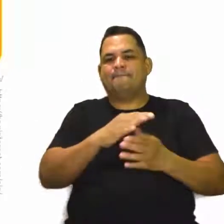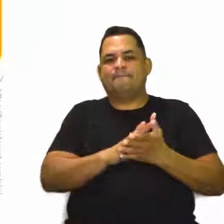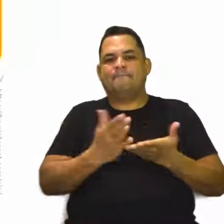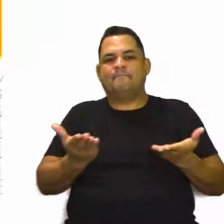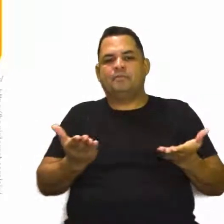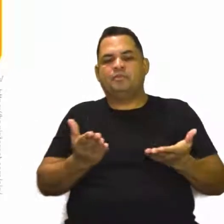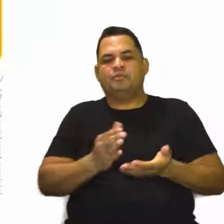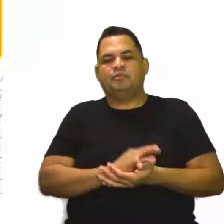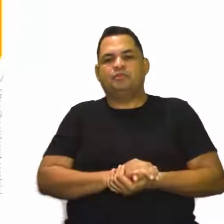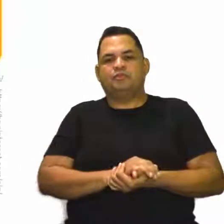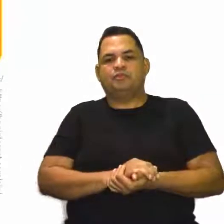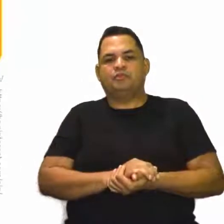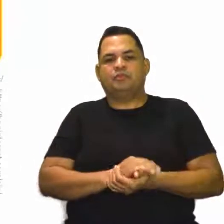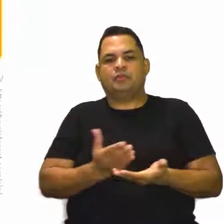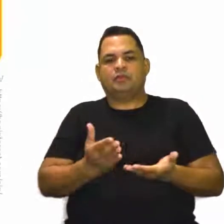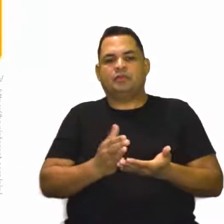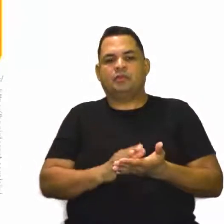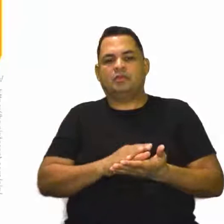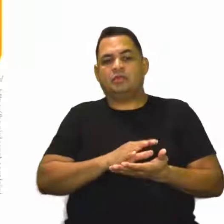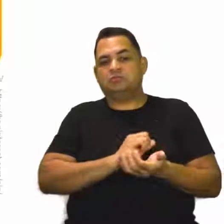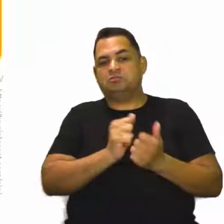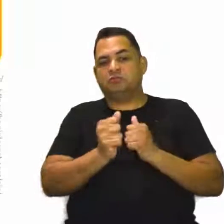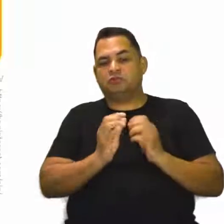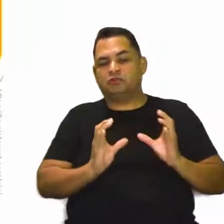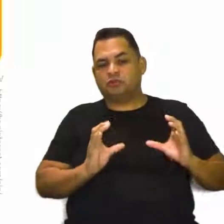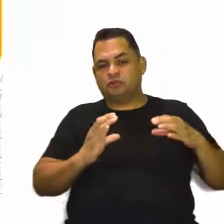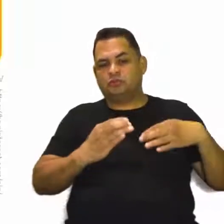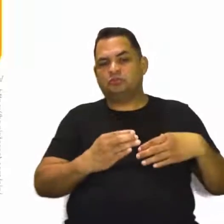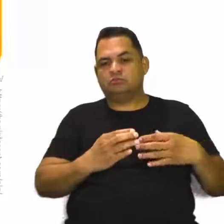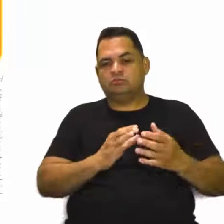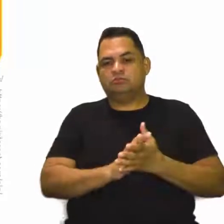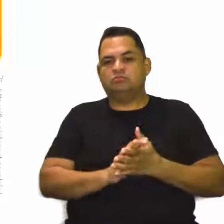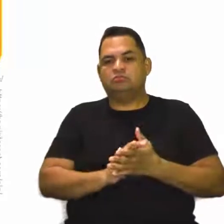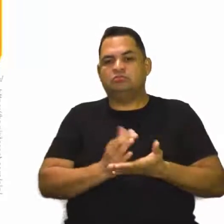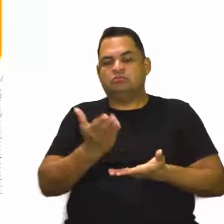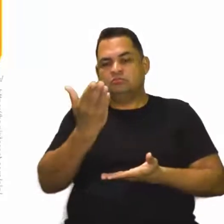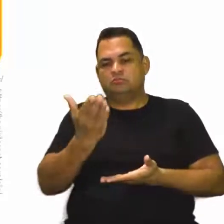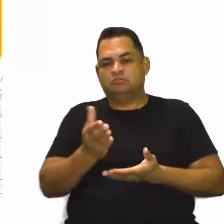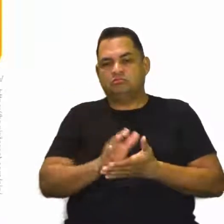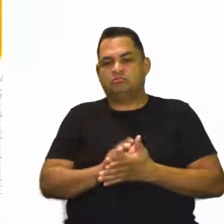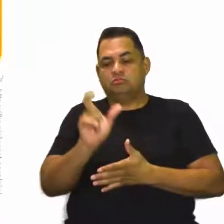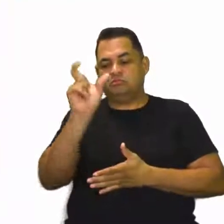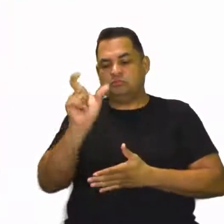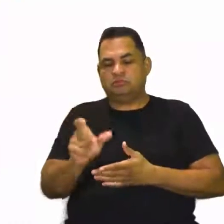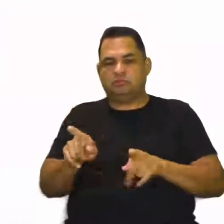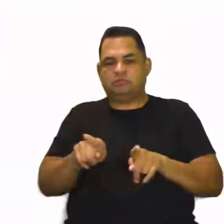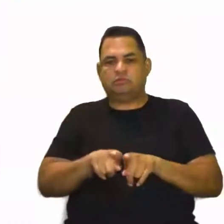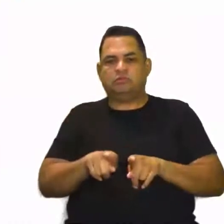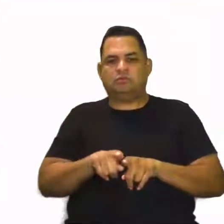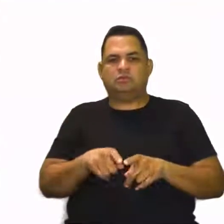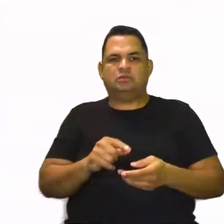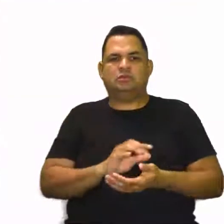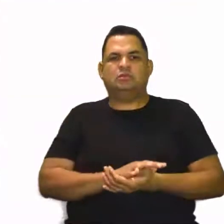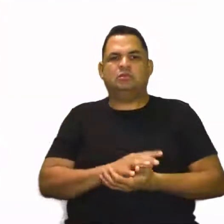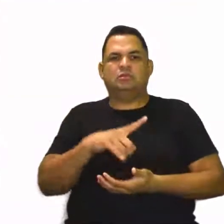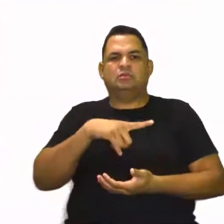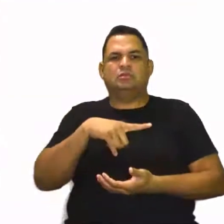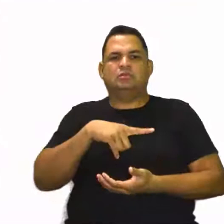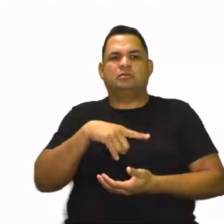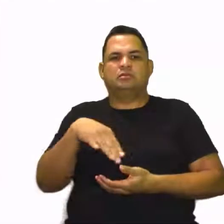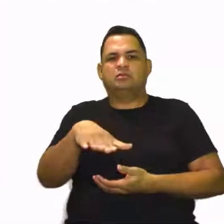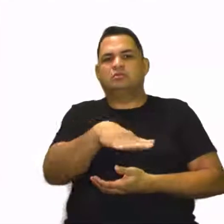mais coletivos, envolvendo outras pessoas, atividades mais individualizadas também. Temos aí